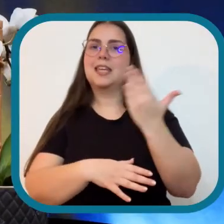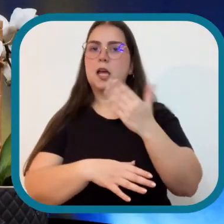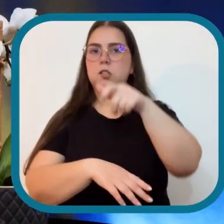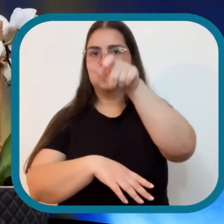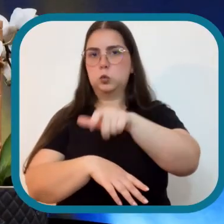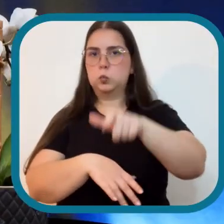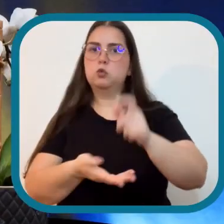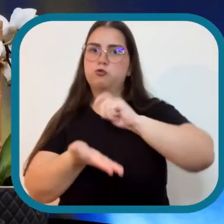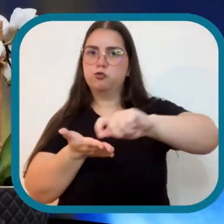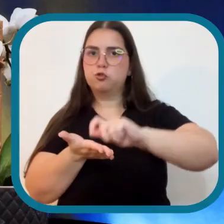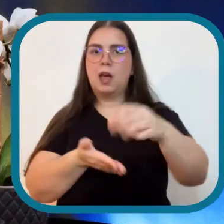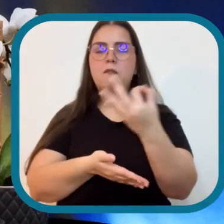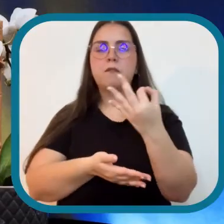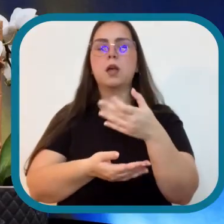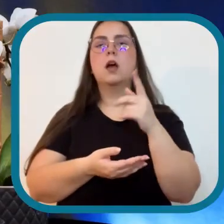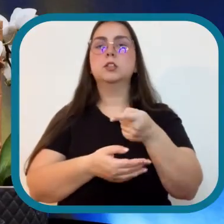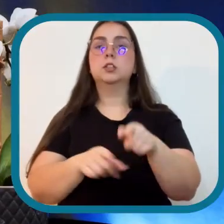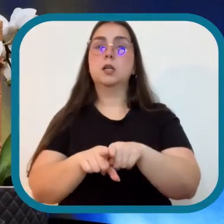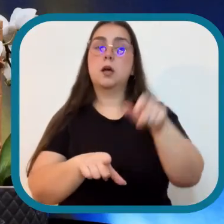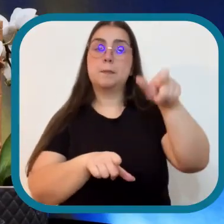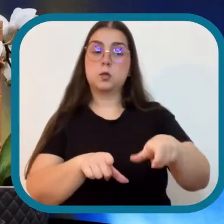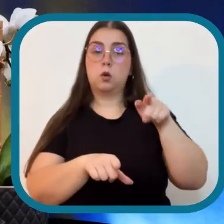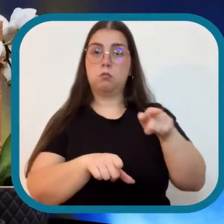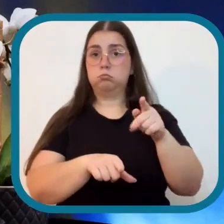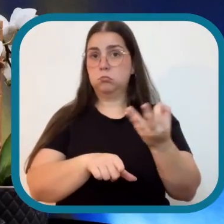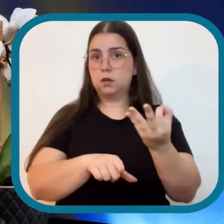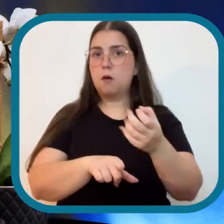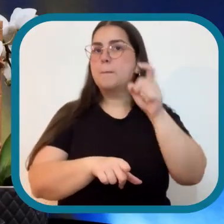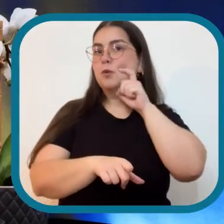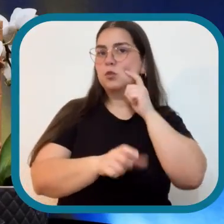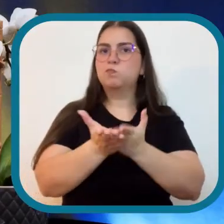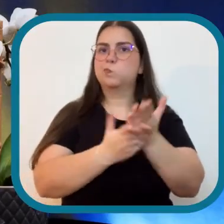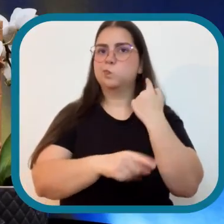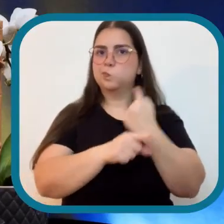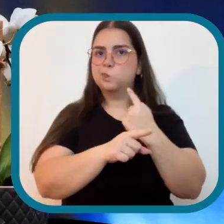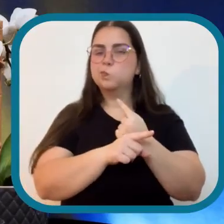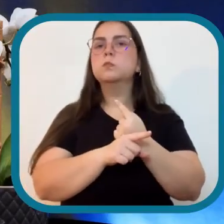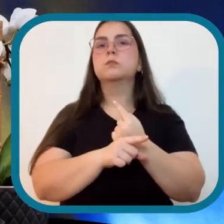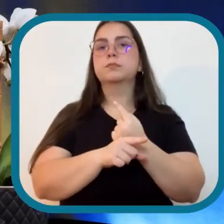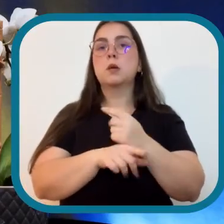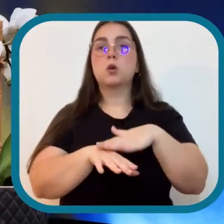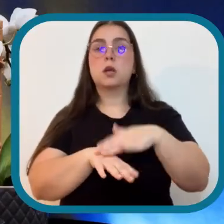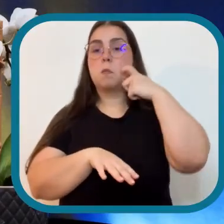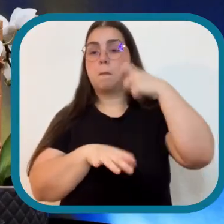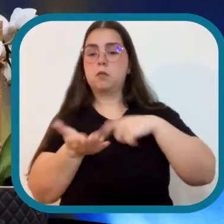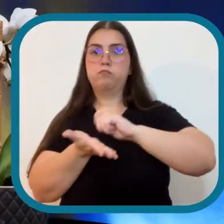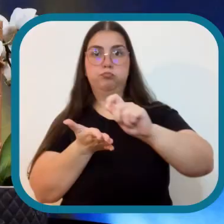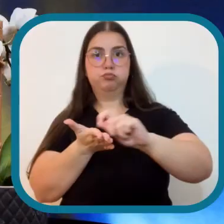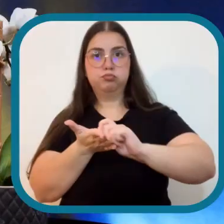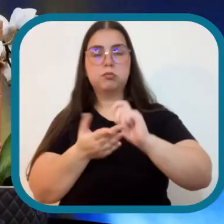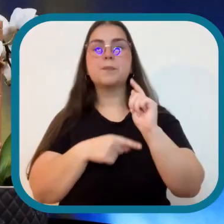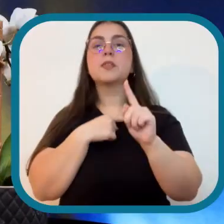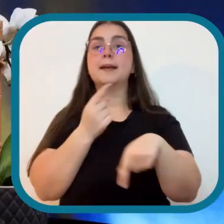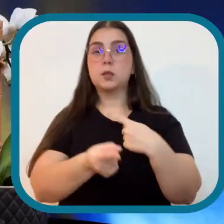autor, efetivamente, o autor continua a ser protegido enquanto interveniente humano